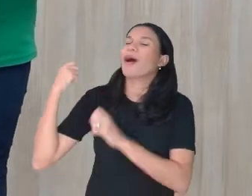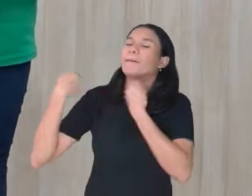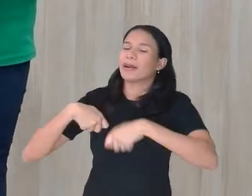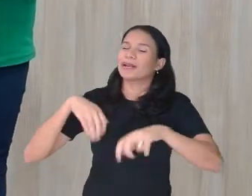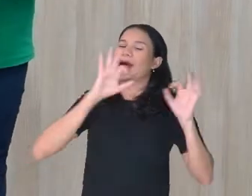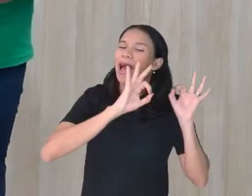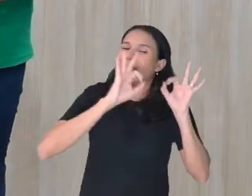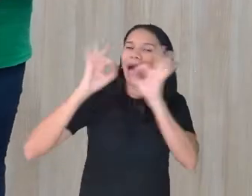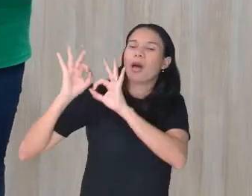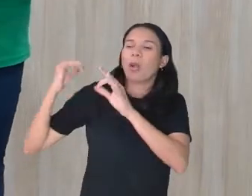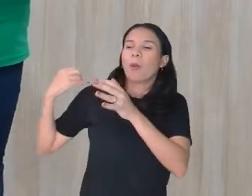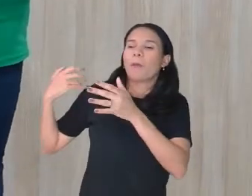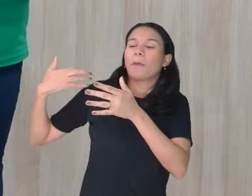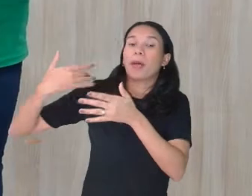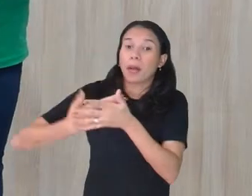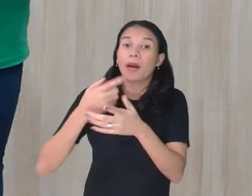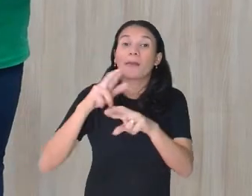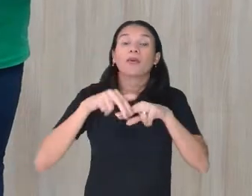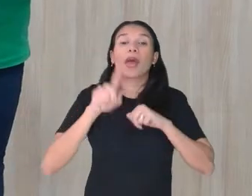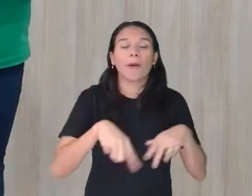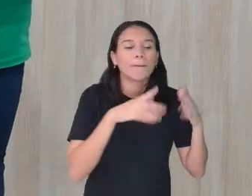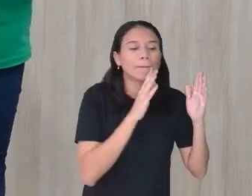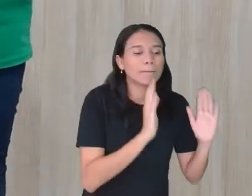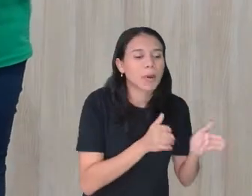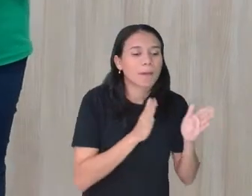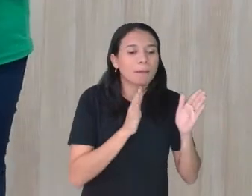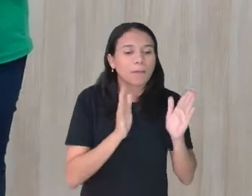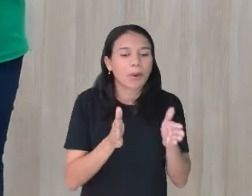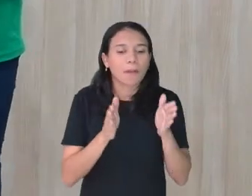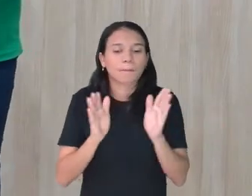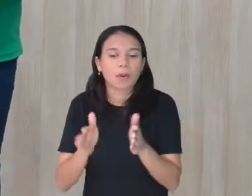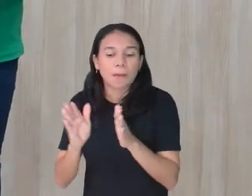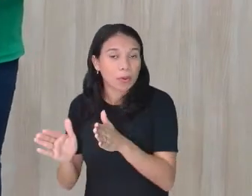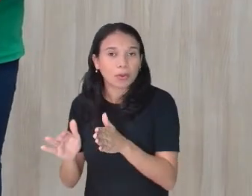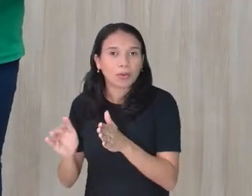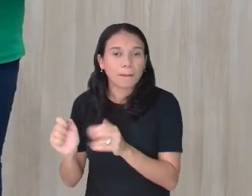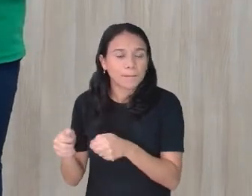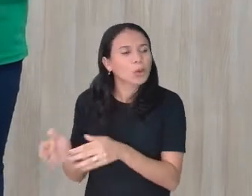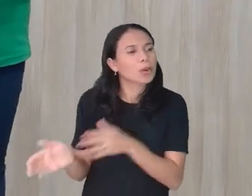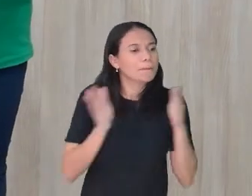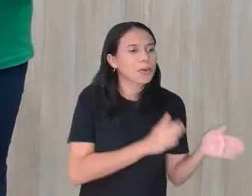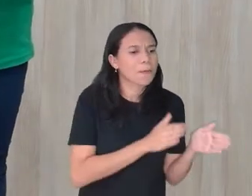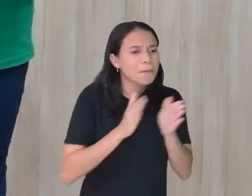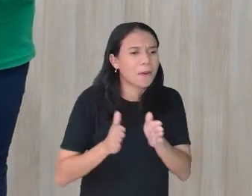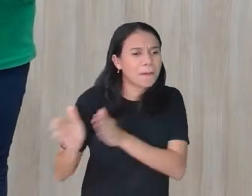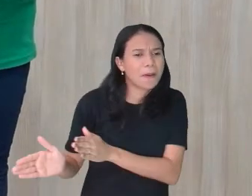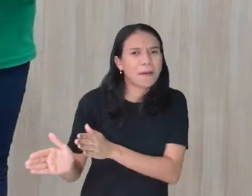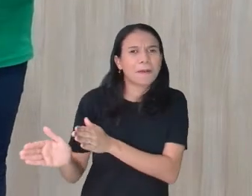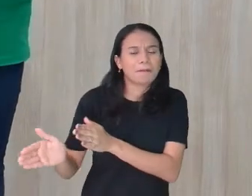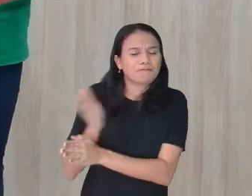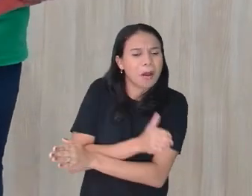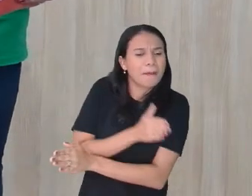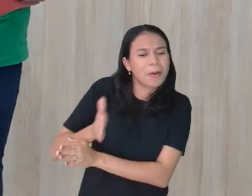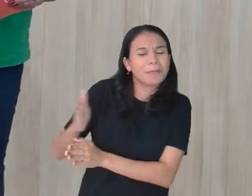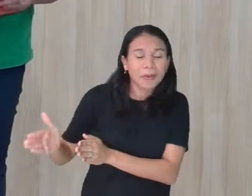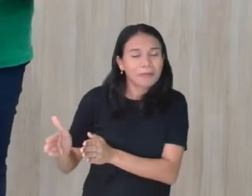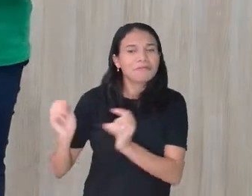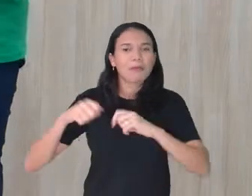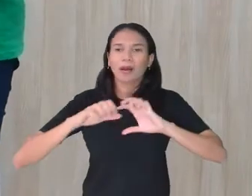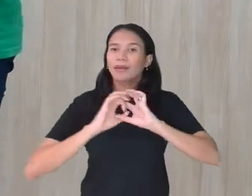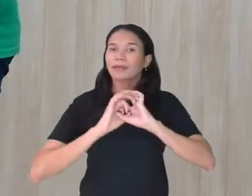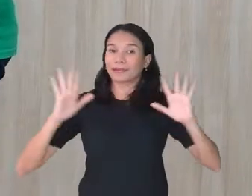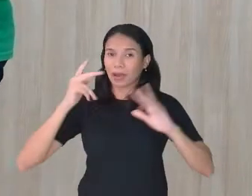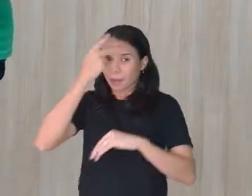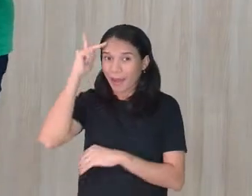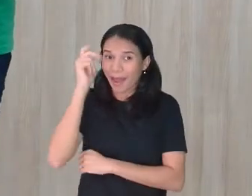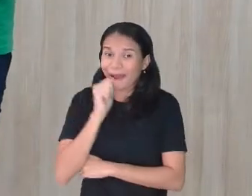didática, ela não tem, assim, a obrigatoriedade de quem não assistiu uma, não assiste a outra, não. Volta lá e assiste, se você já viu. E